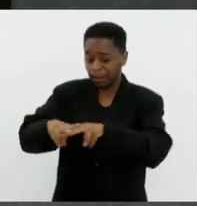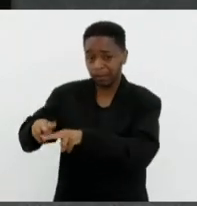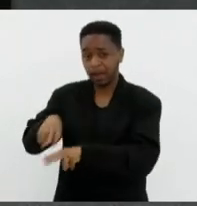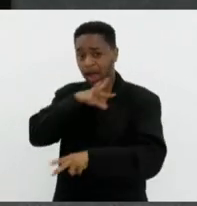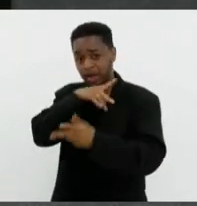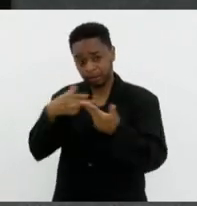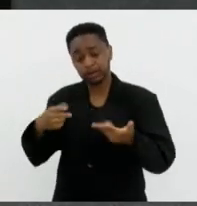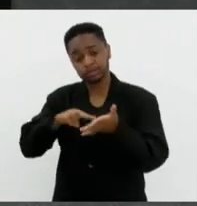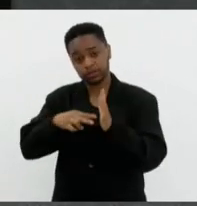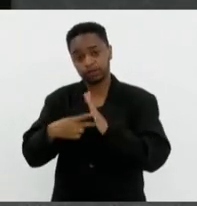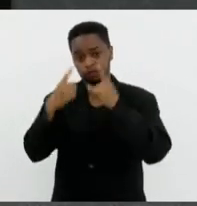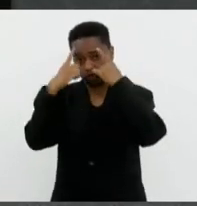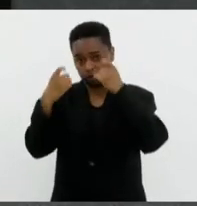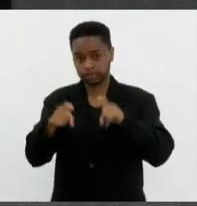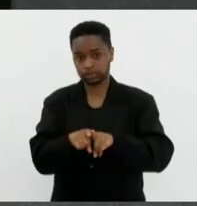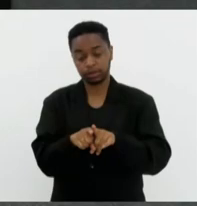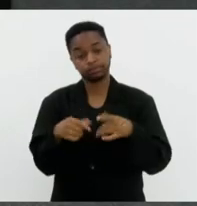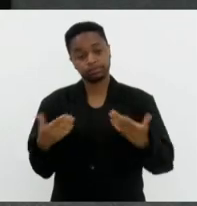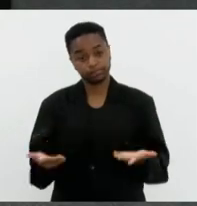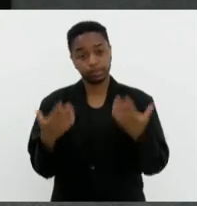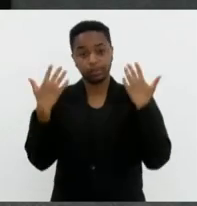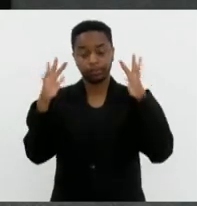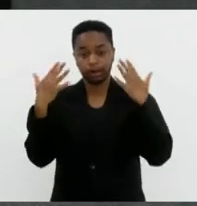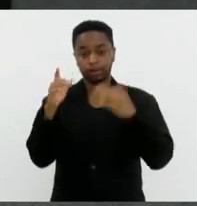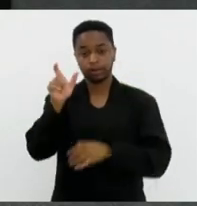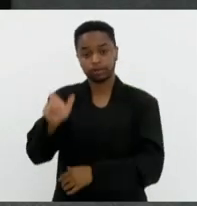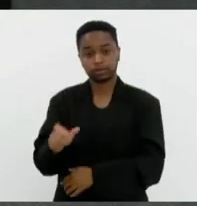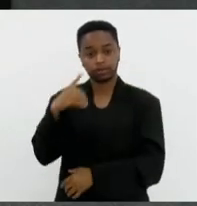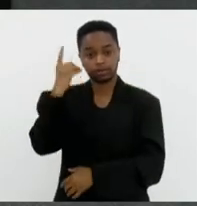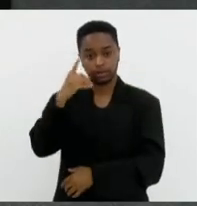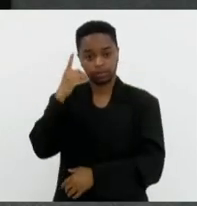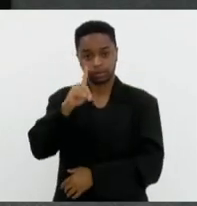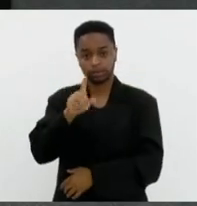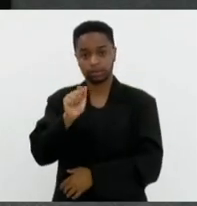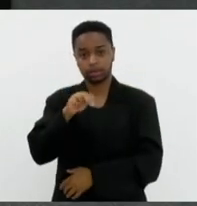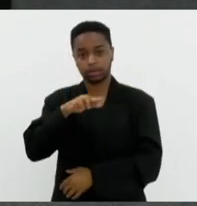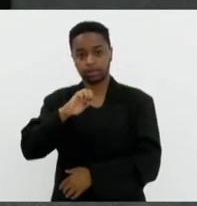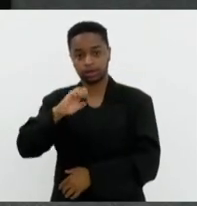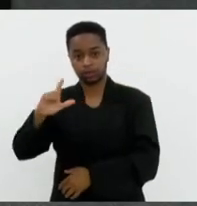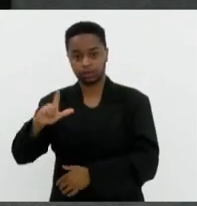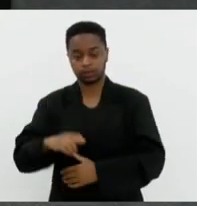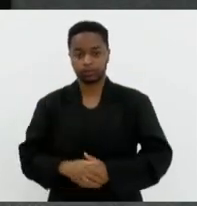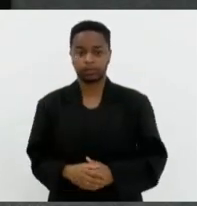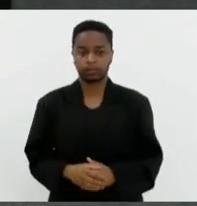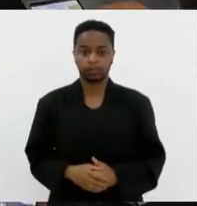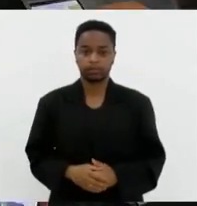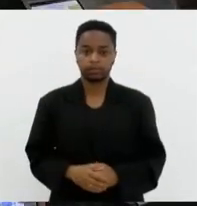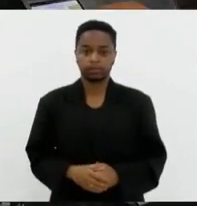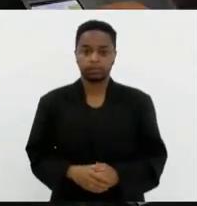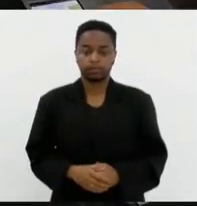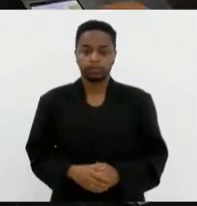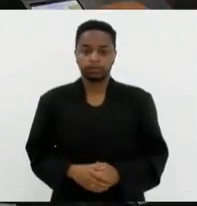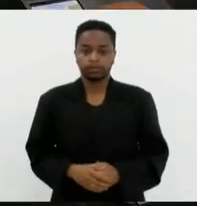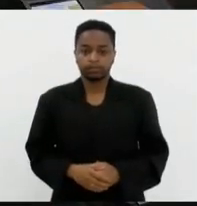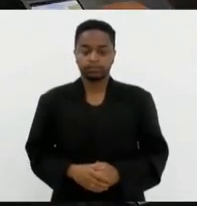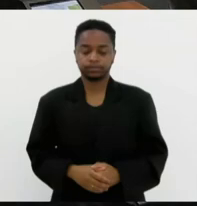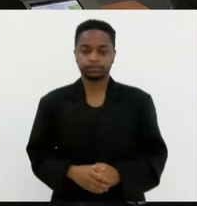uma violência. Então, está de parabéns o deputado Daniel Librelon. Presidente.